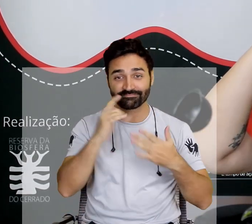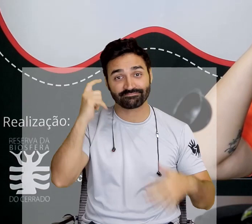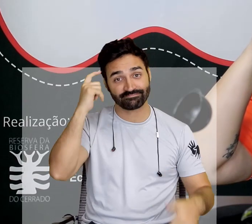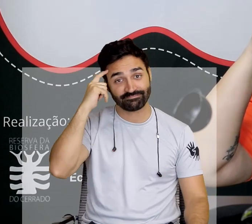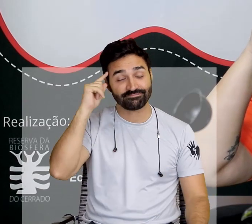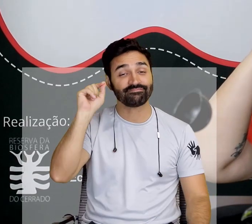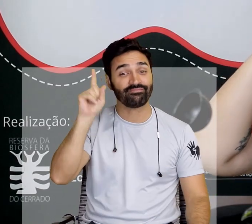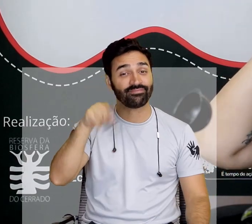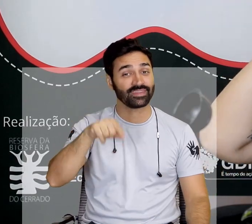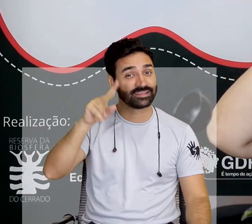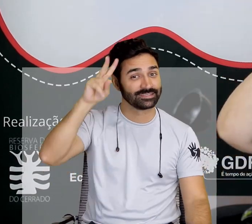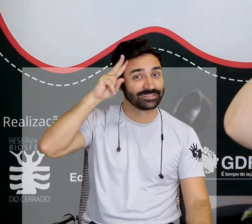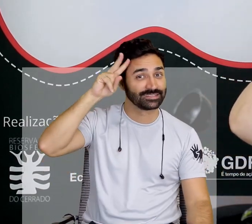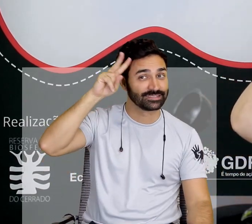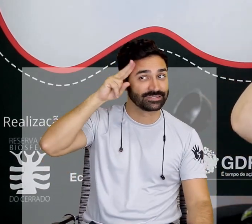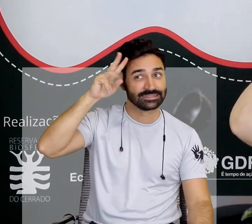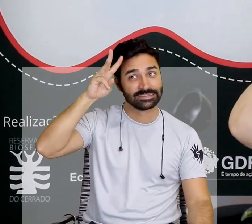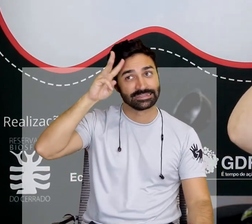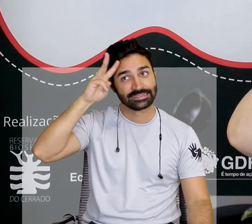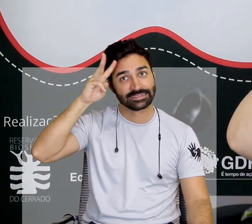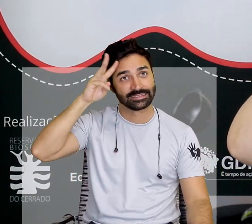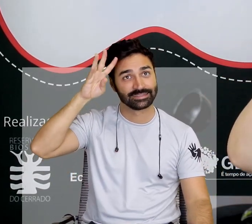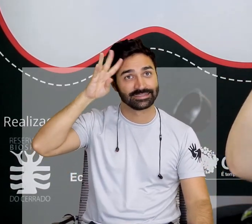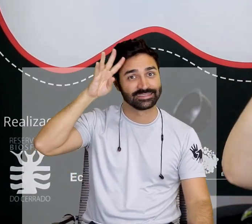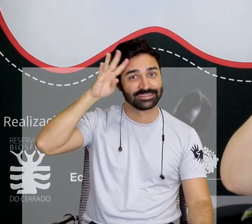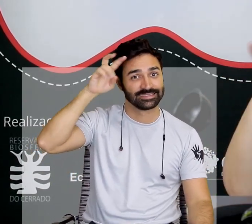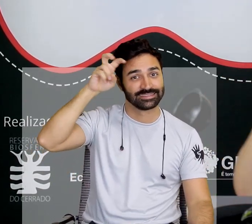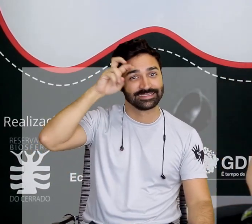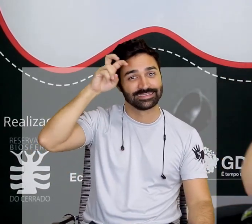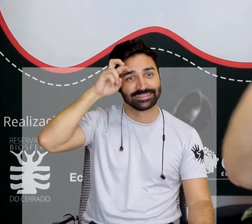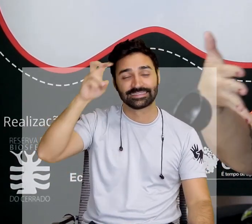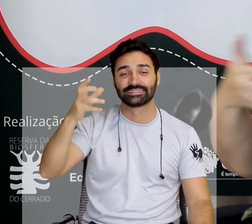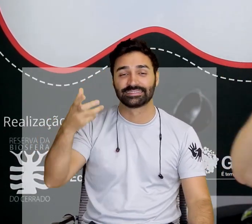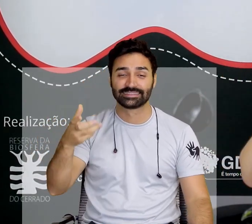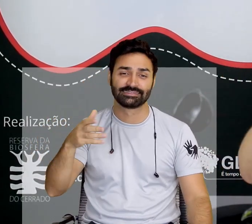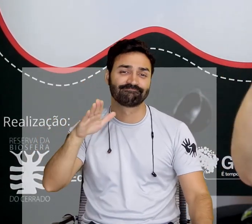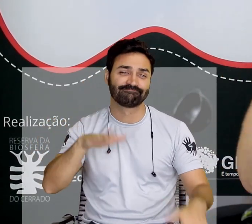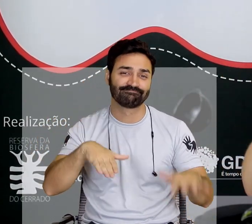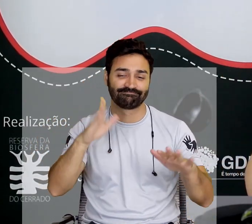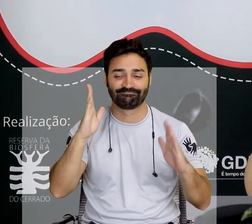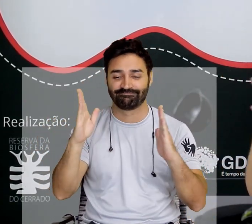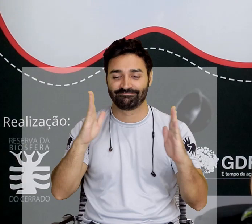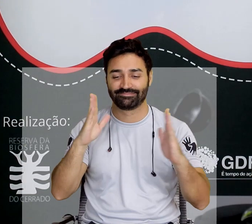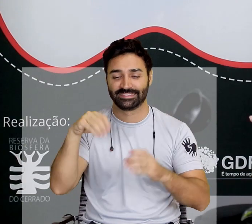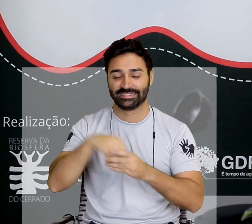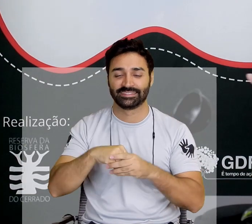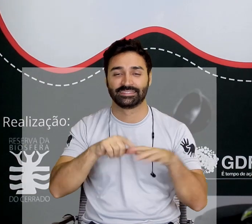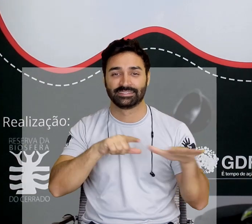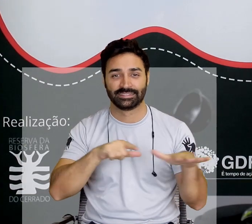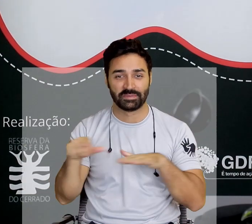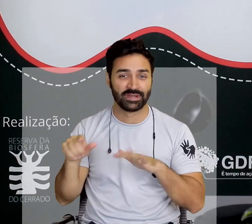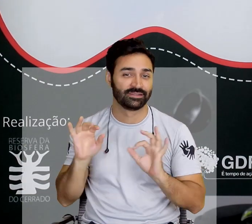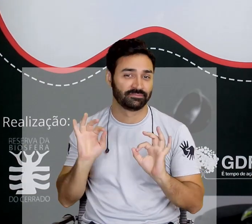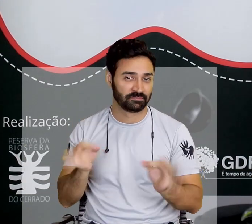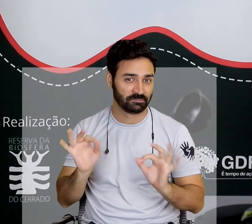segunda, terça, quarta, quinta, né? Ali o meio da semana, que é o normal,